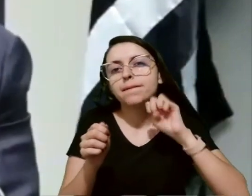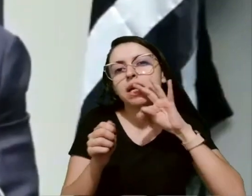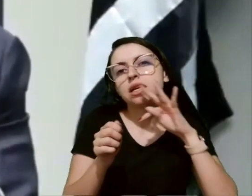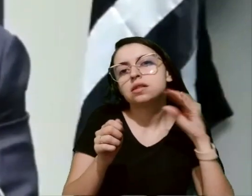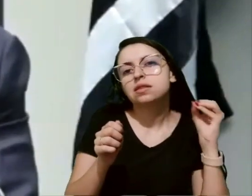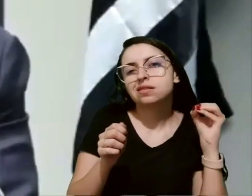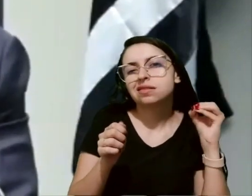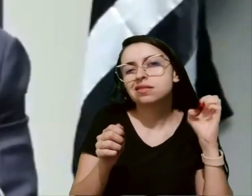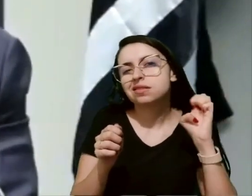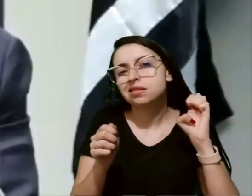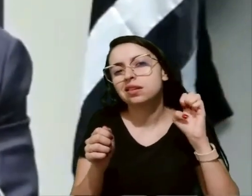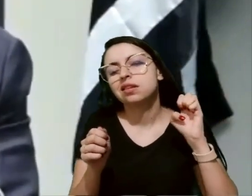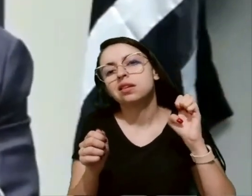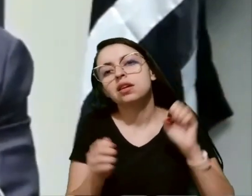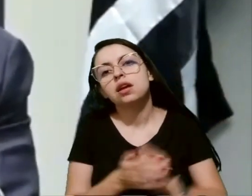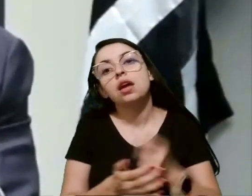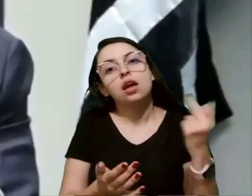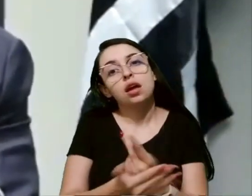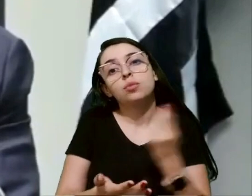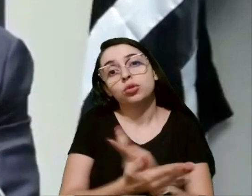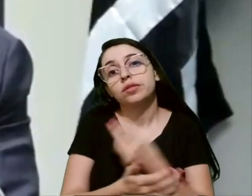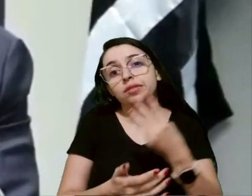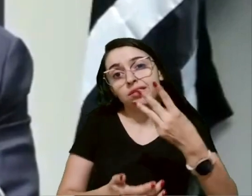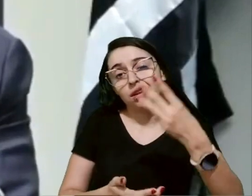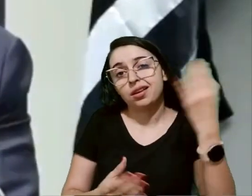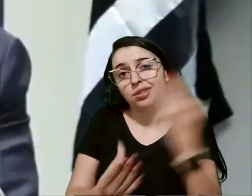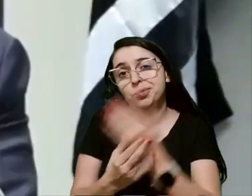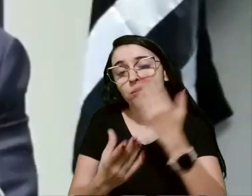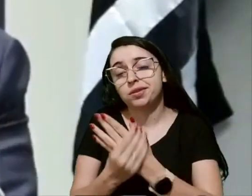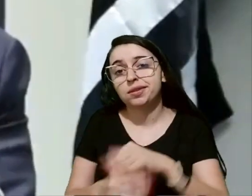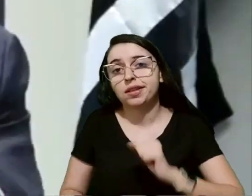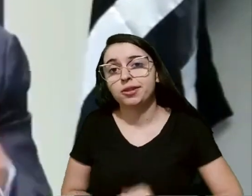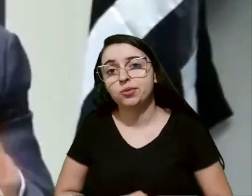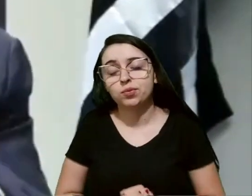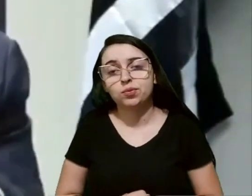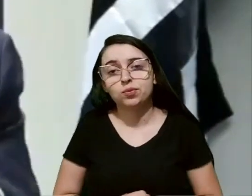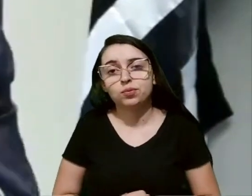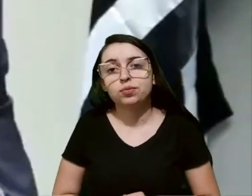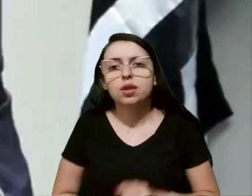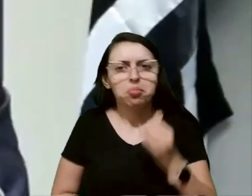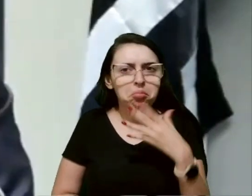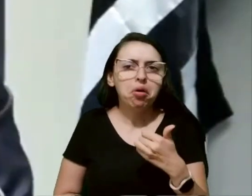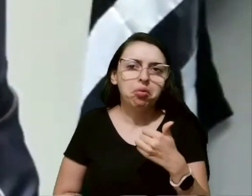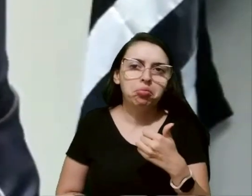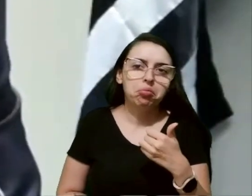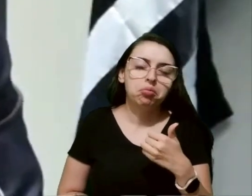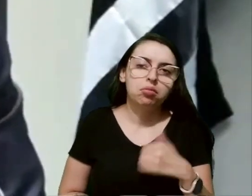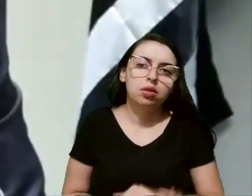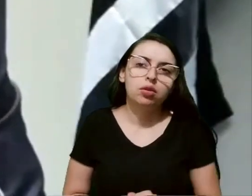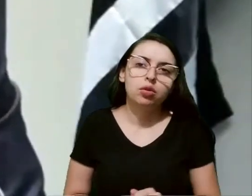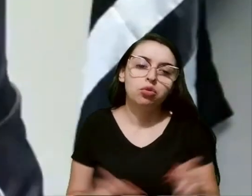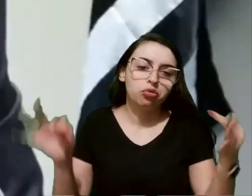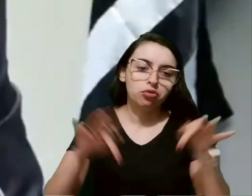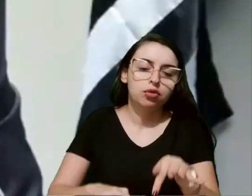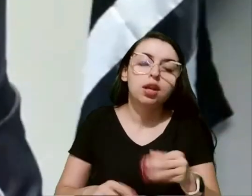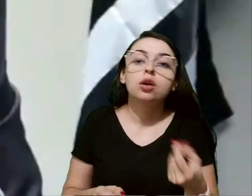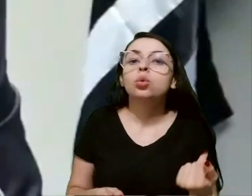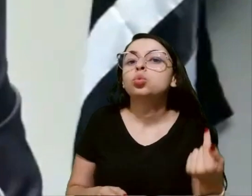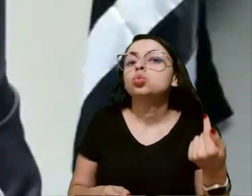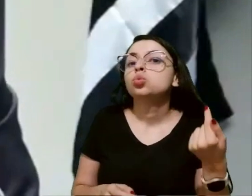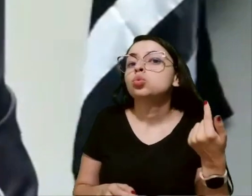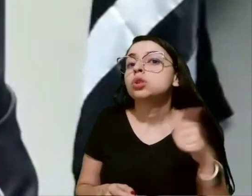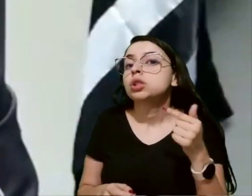por 3 ações a quantidade. Nosso modelo preditivo foi bom. No final do